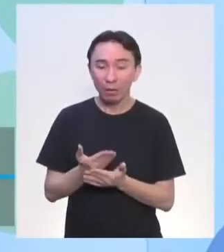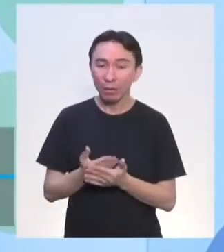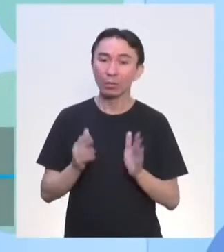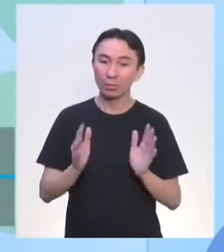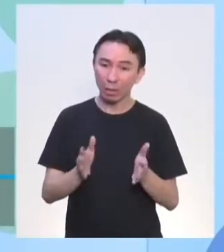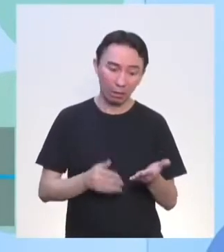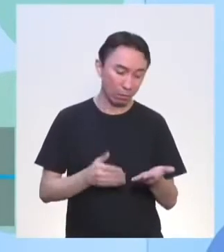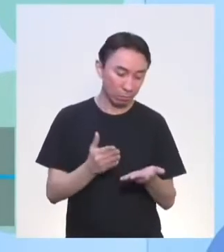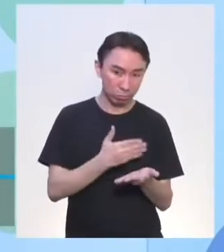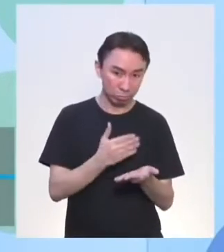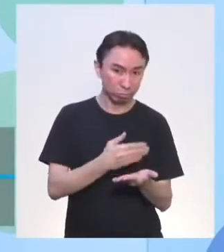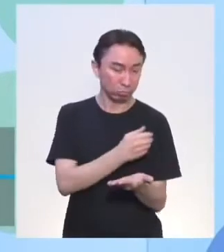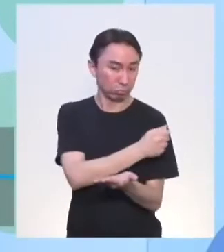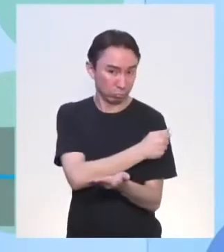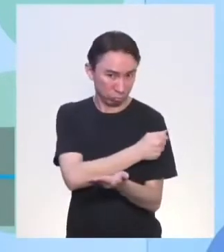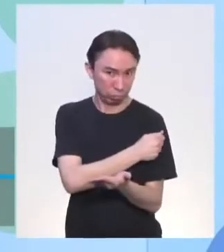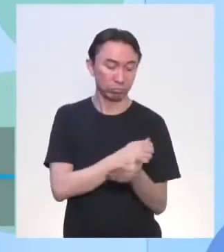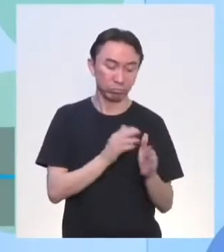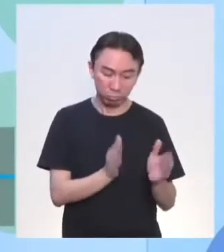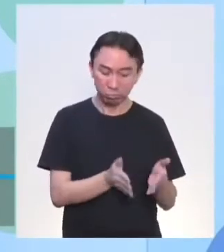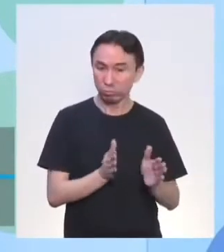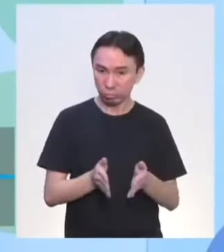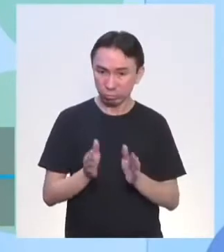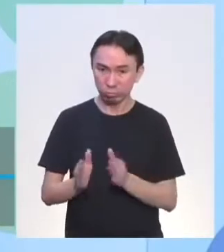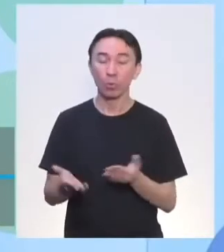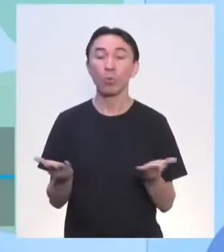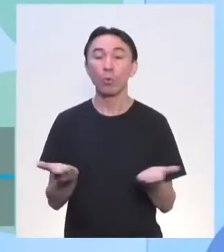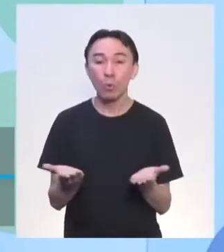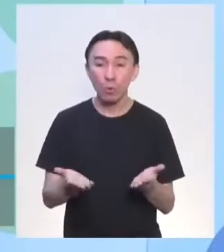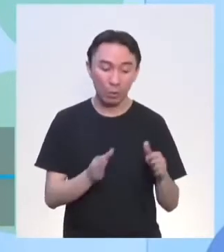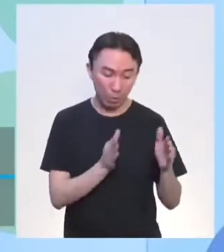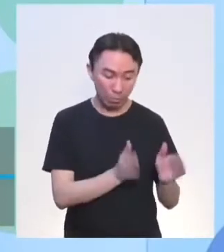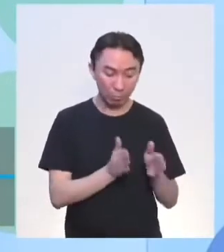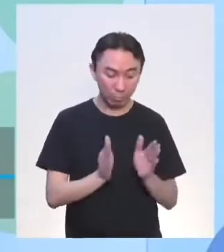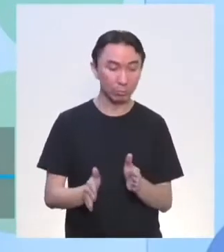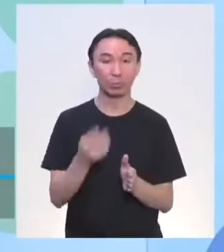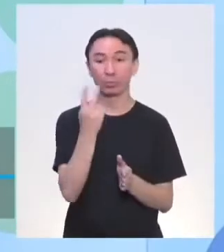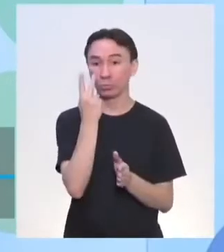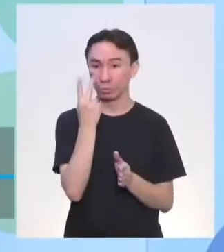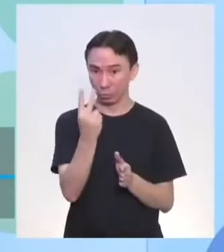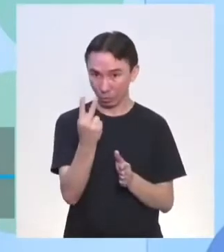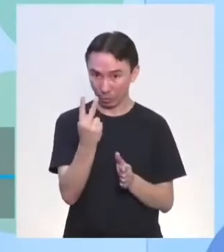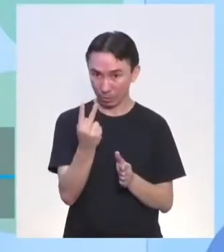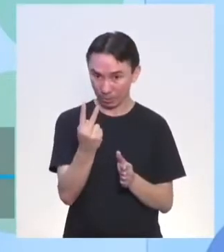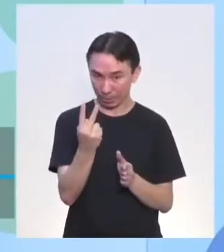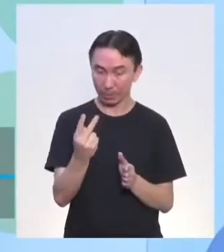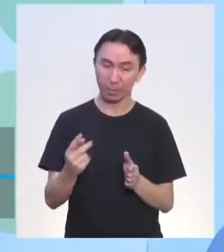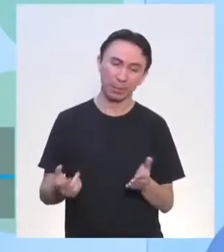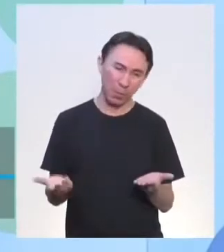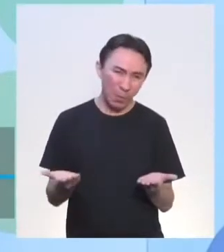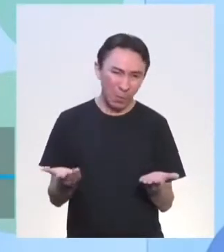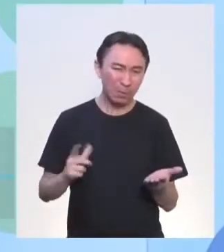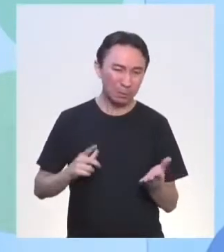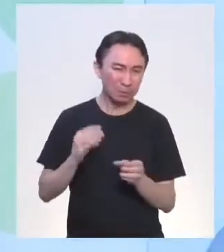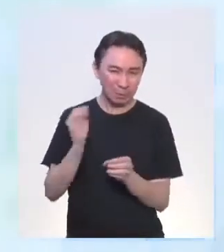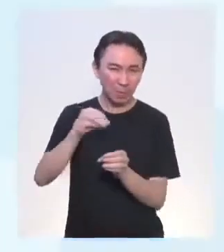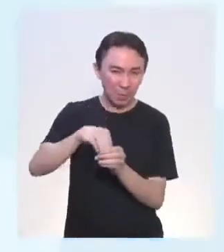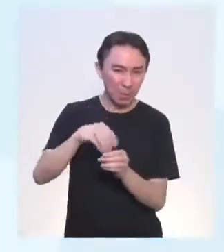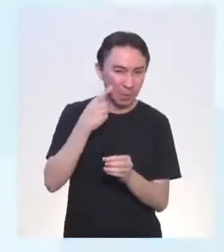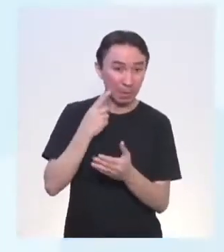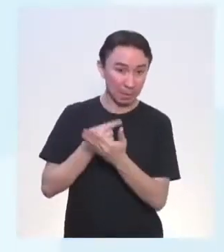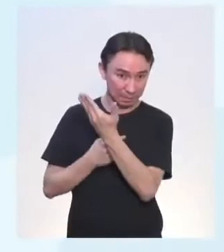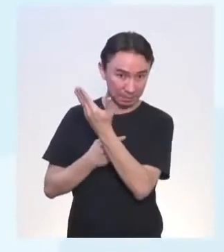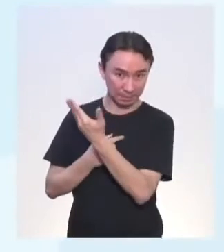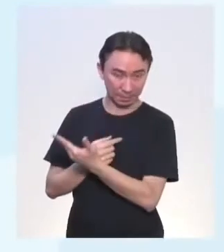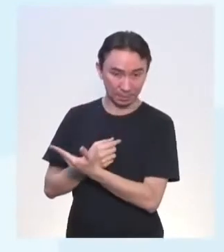caderno Aprender Sempre. Então, a aula de hoje está na sequência 2, né? O conteúdo, vou pôr o conteúdo na tela, a gente já fala